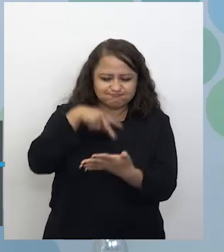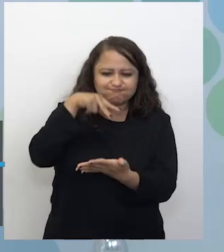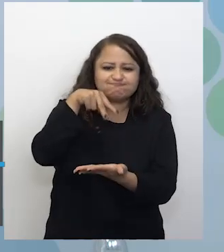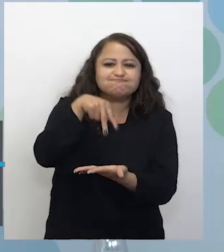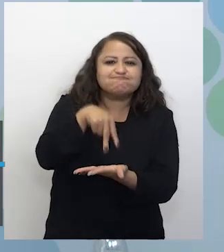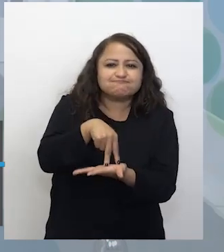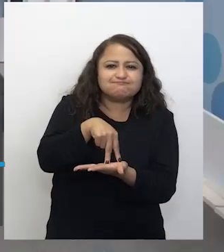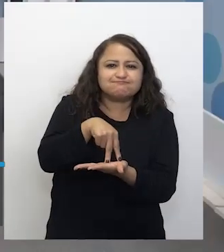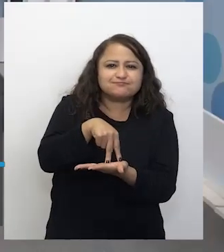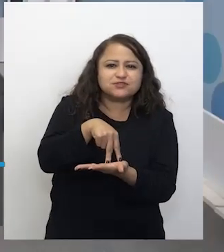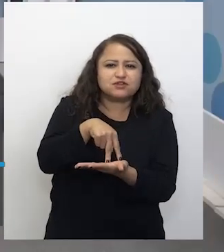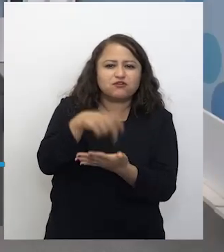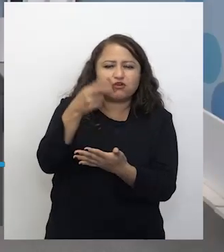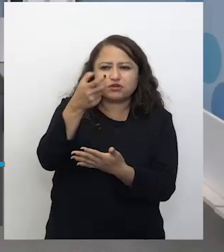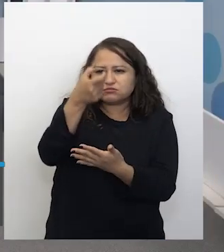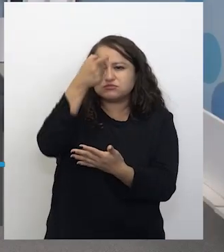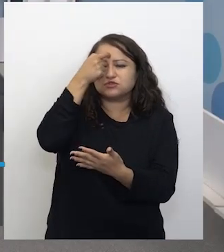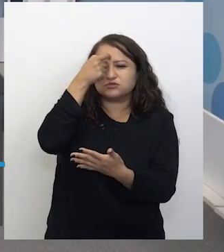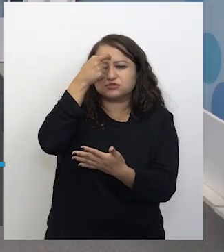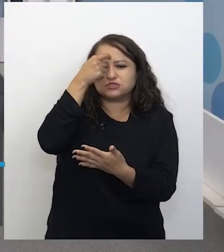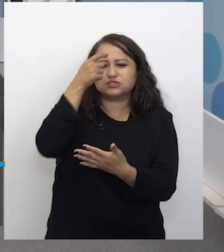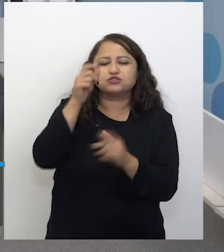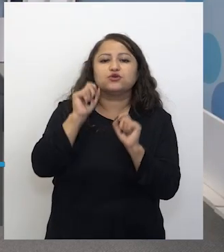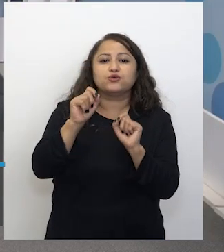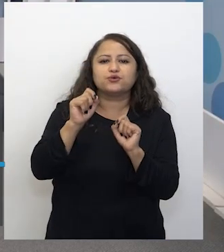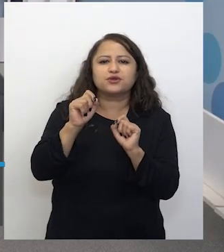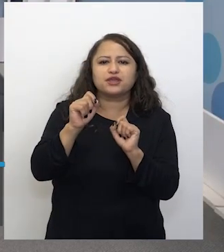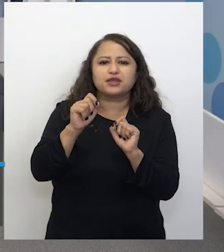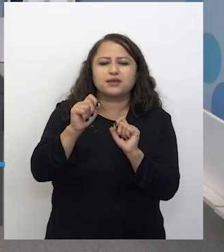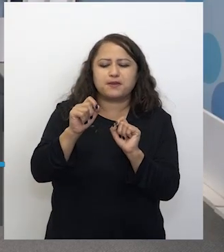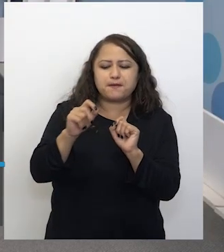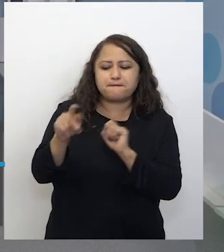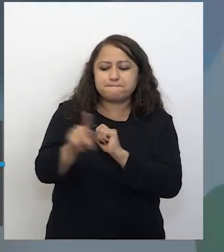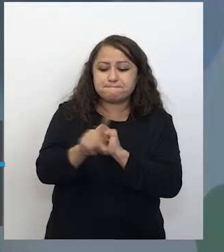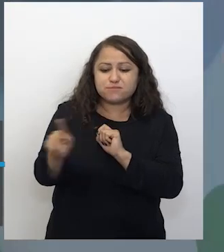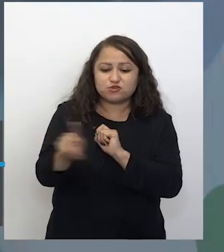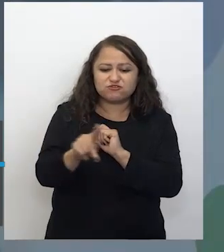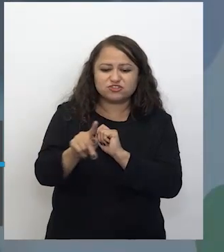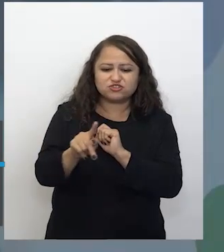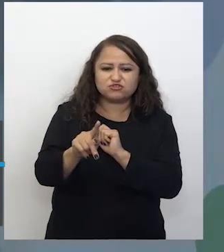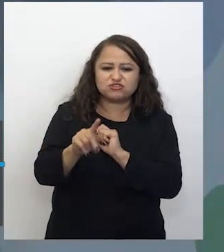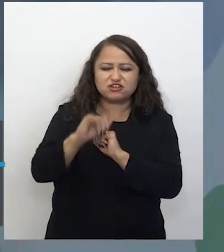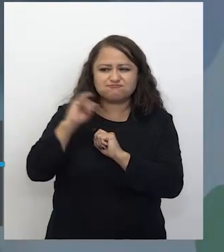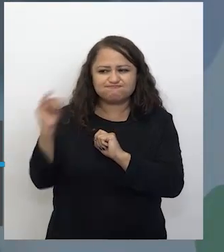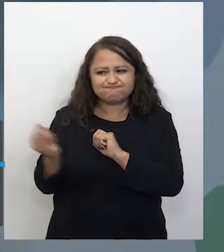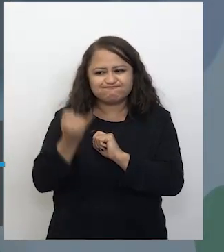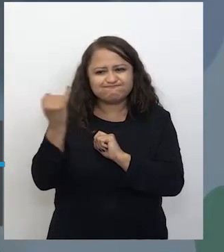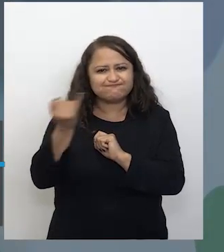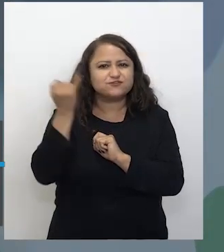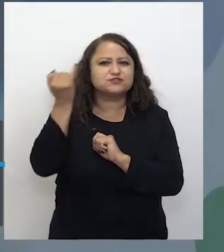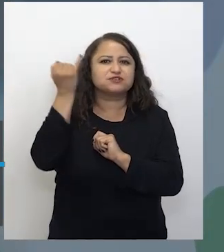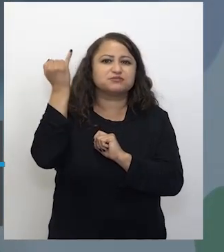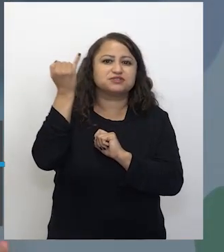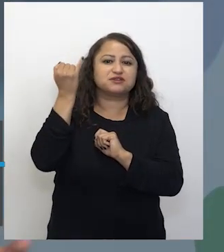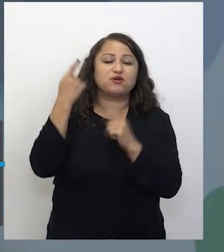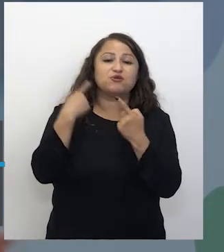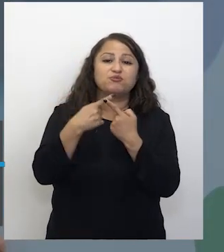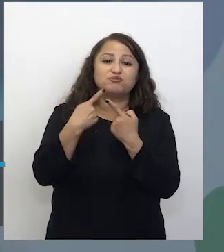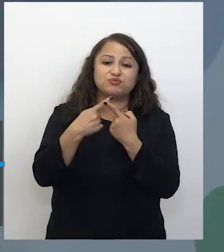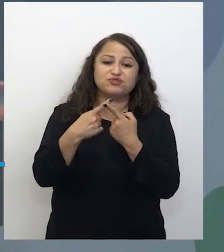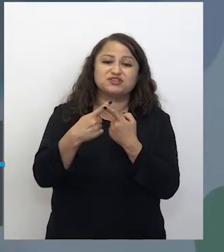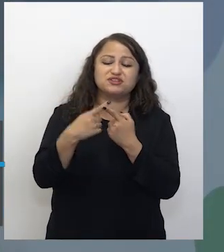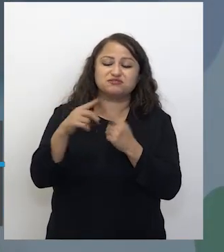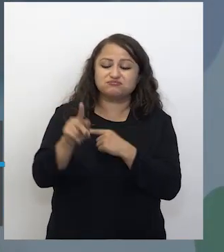consciente. Exatamente. O papel do professor nisso é essencial, né? Porque além de referência, é ele